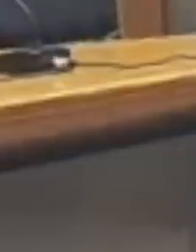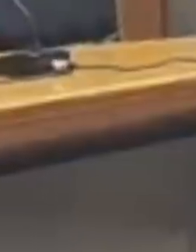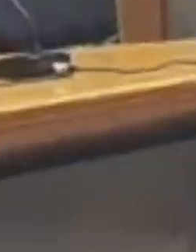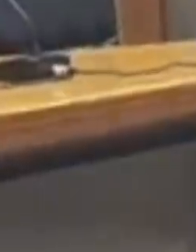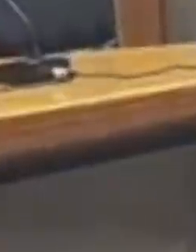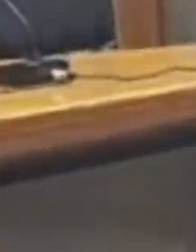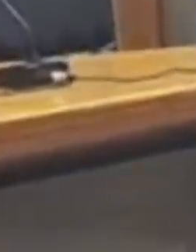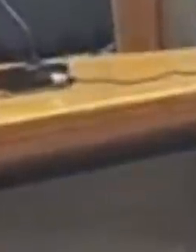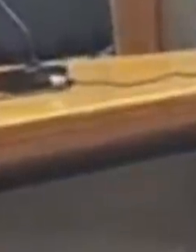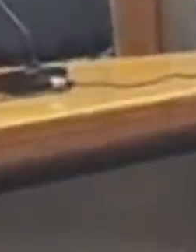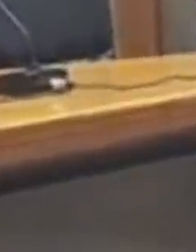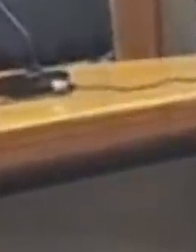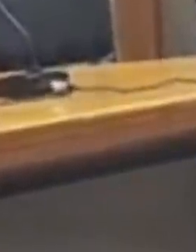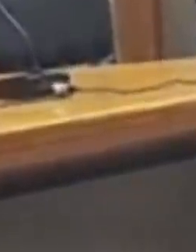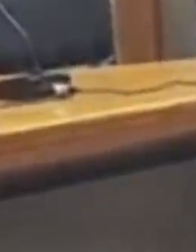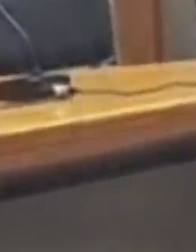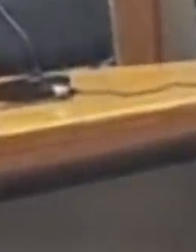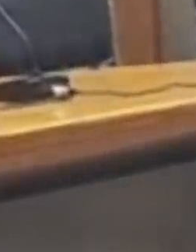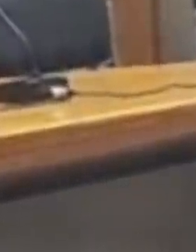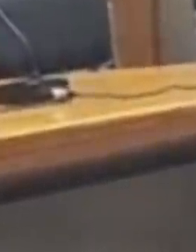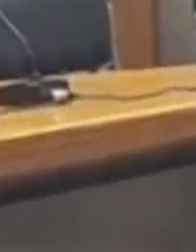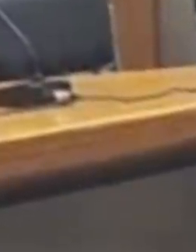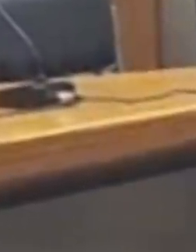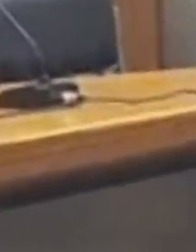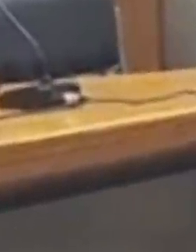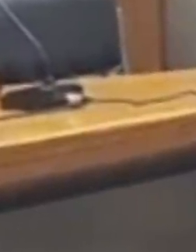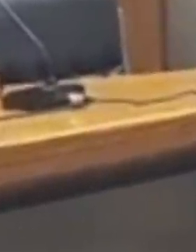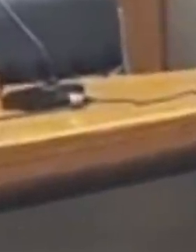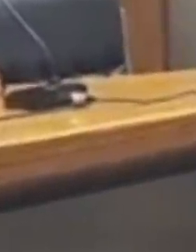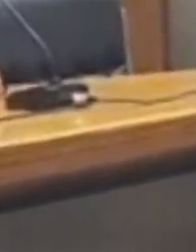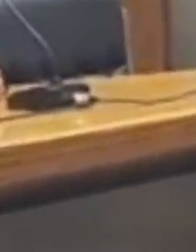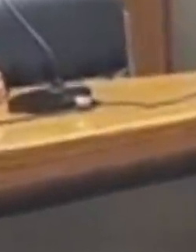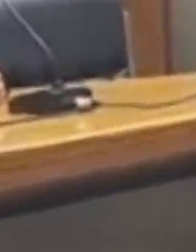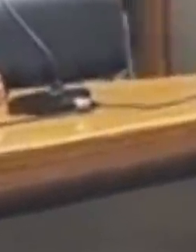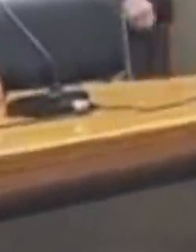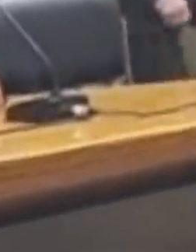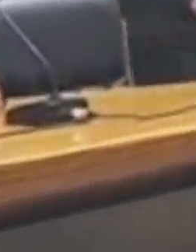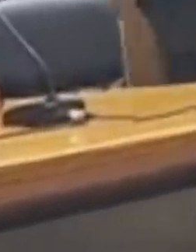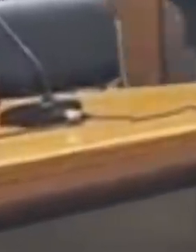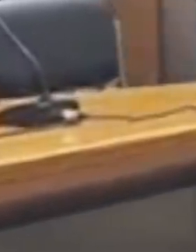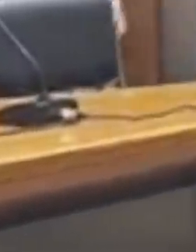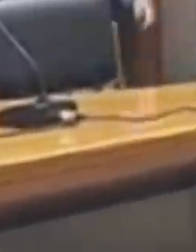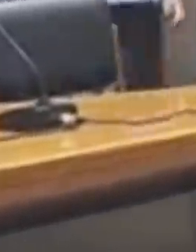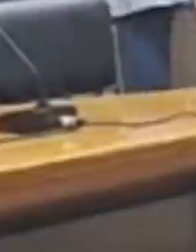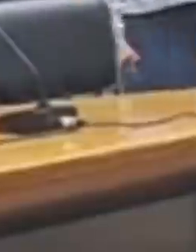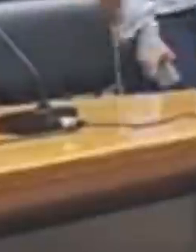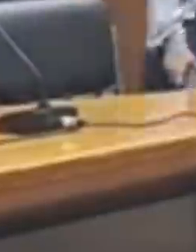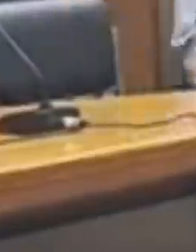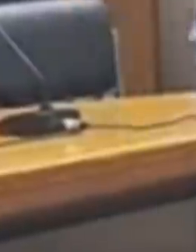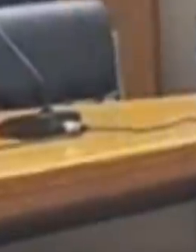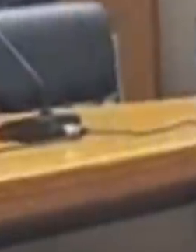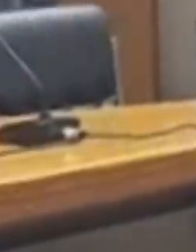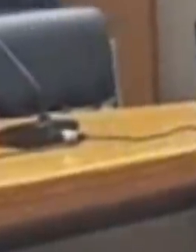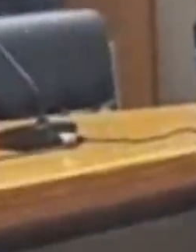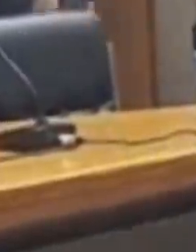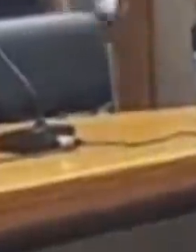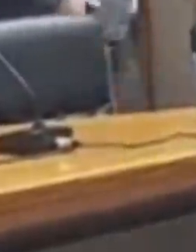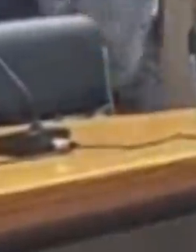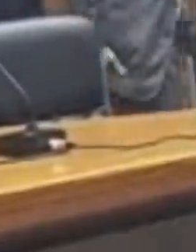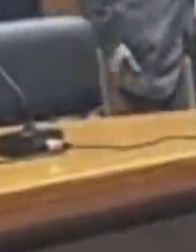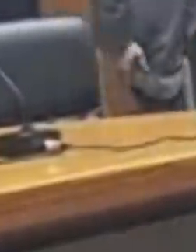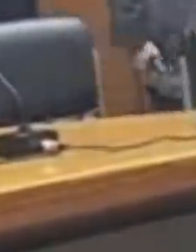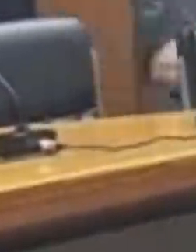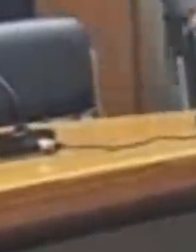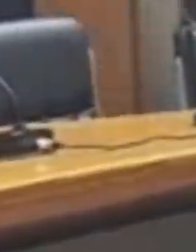Como é de praxe, de vez em quando visito o Paulo Guedes aqui no Ministério. É uma pessoa que eu conheci bem antes